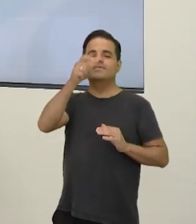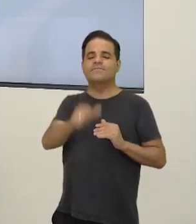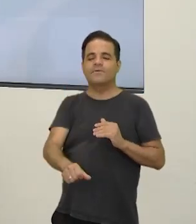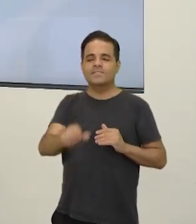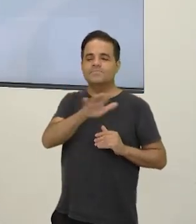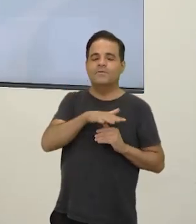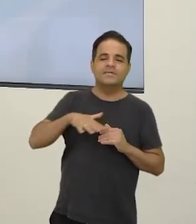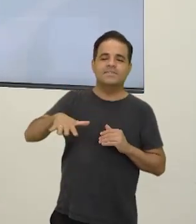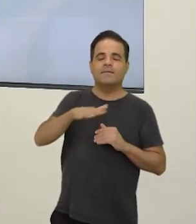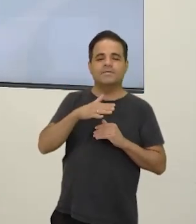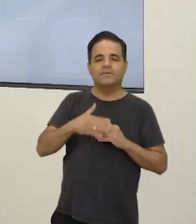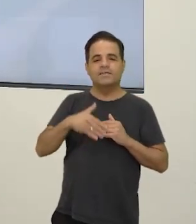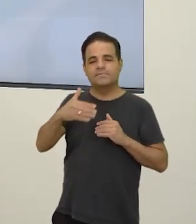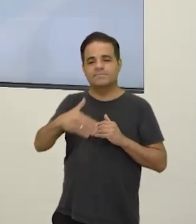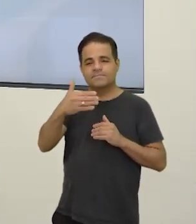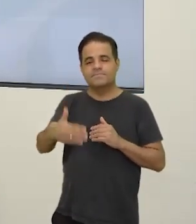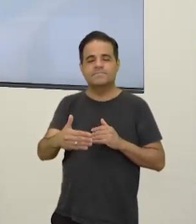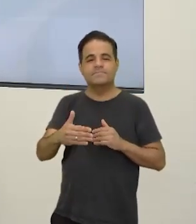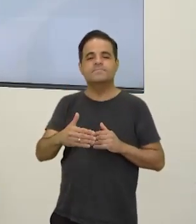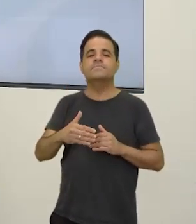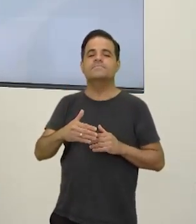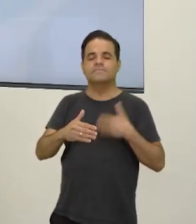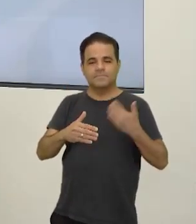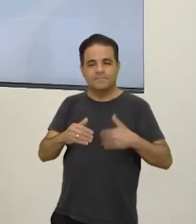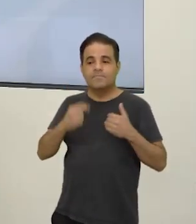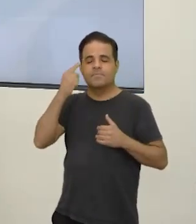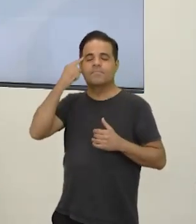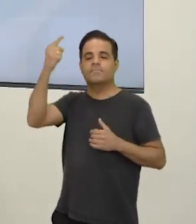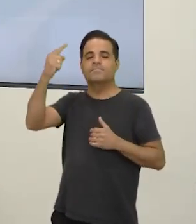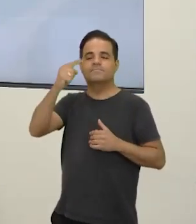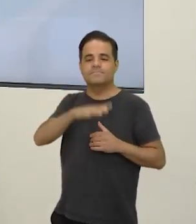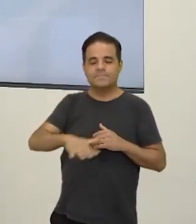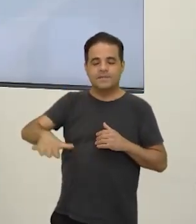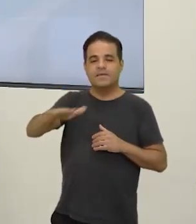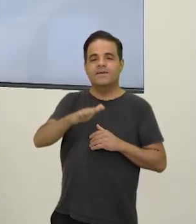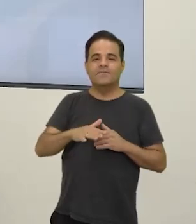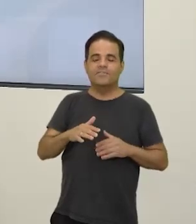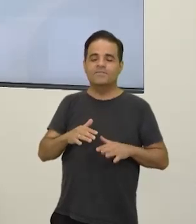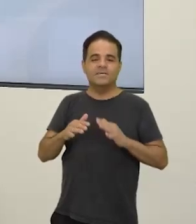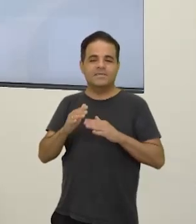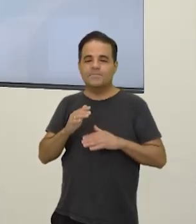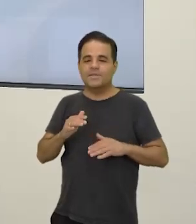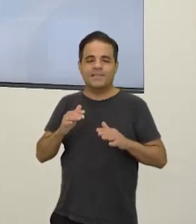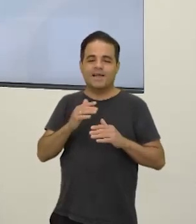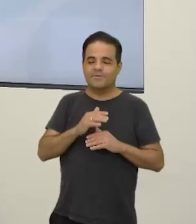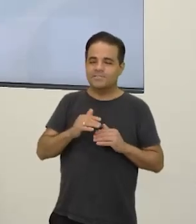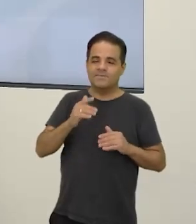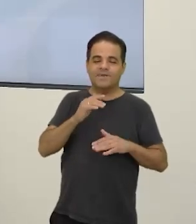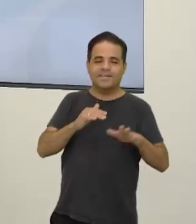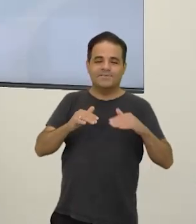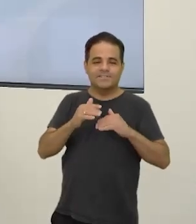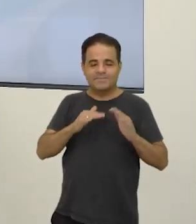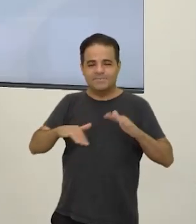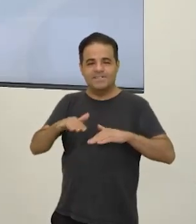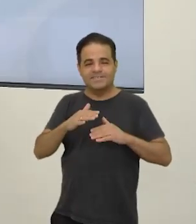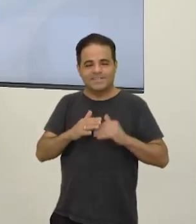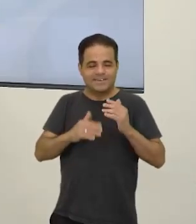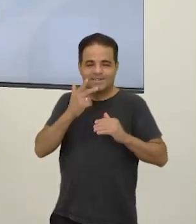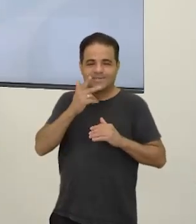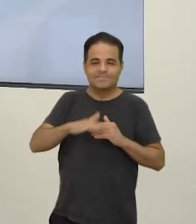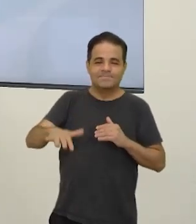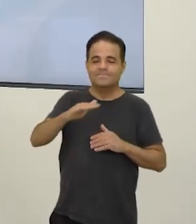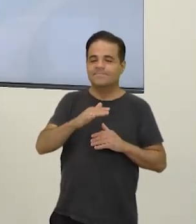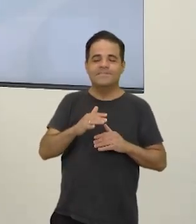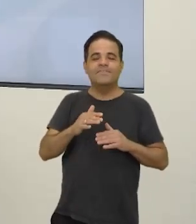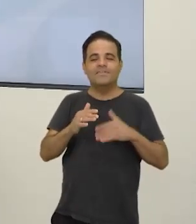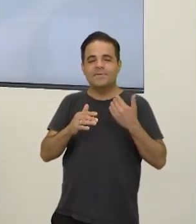ler um romance de 2021. E saibam, só para lembrar para você, querido estudante, lembra, romance não é história de amor, romance é um gênero.